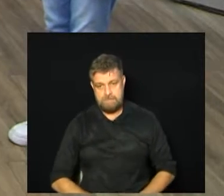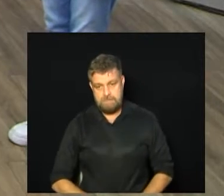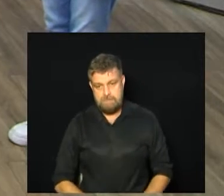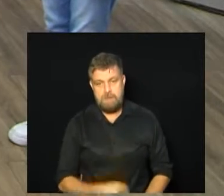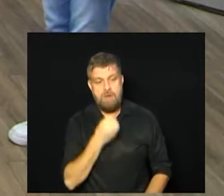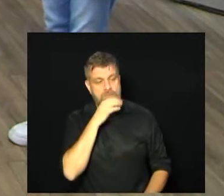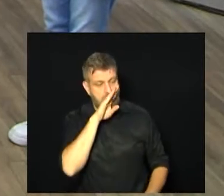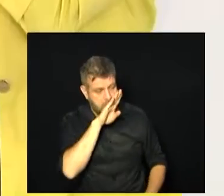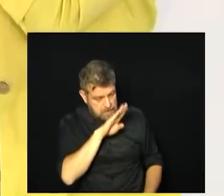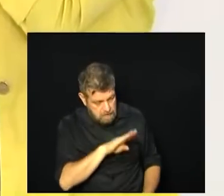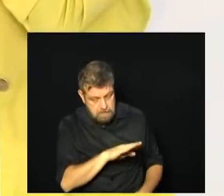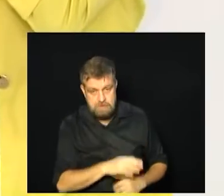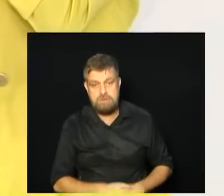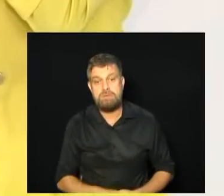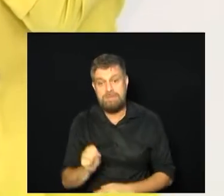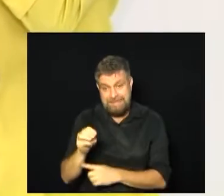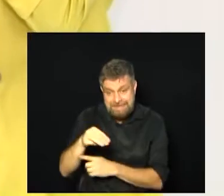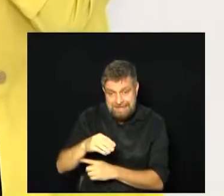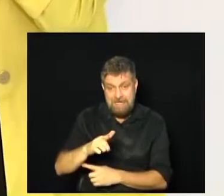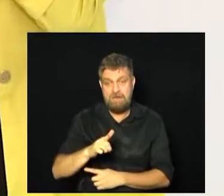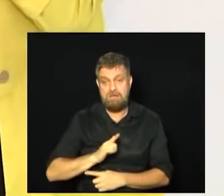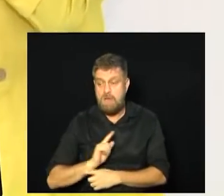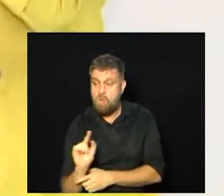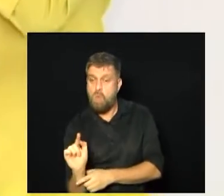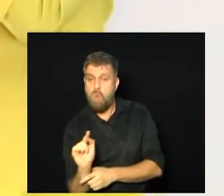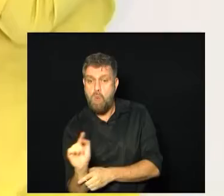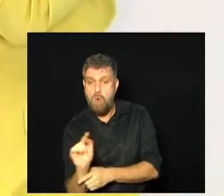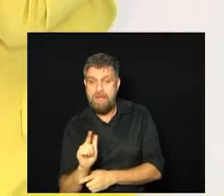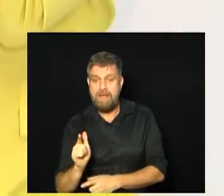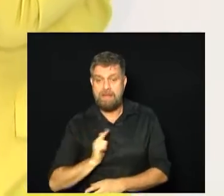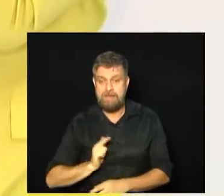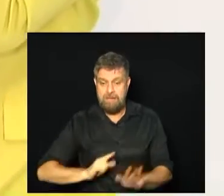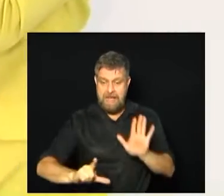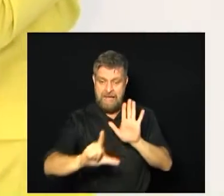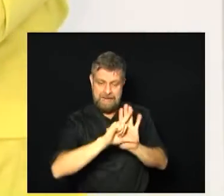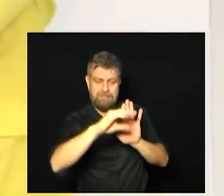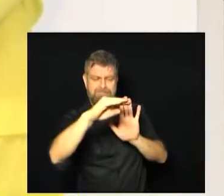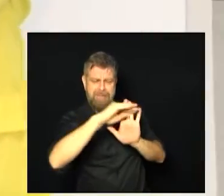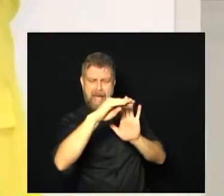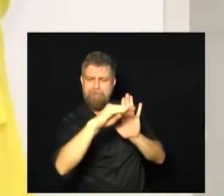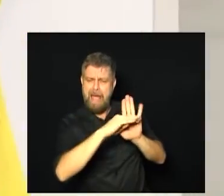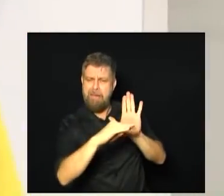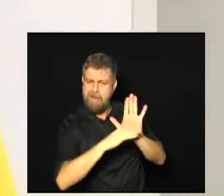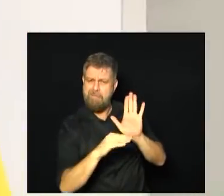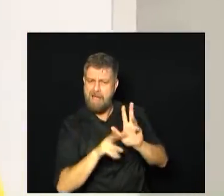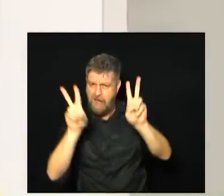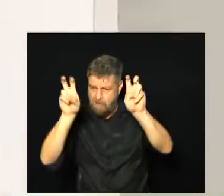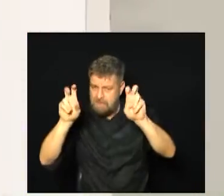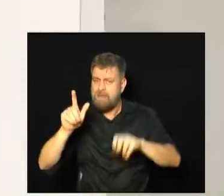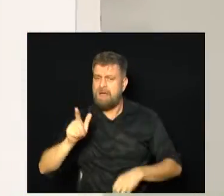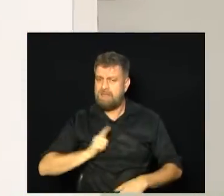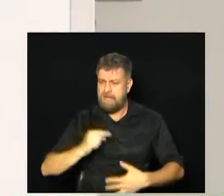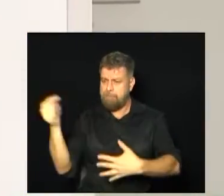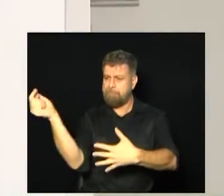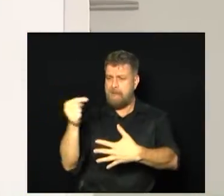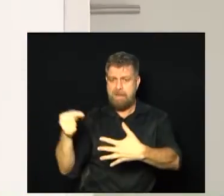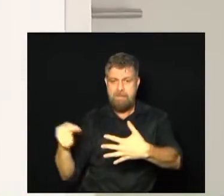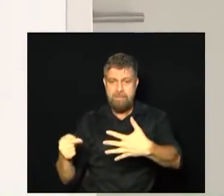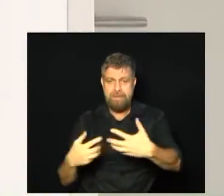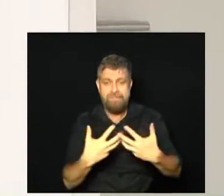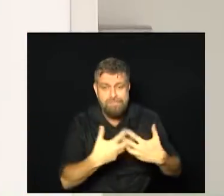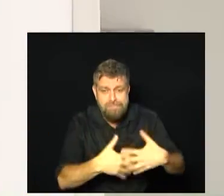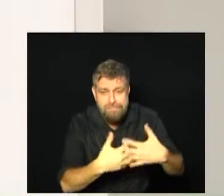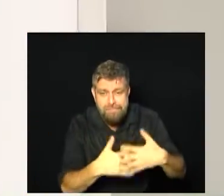Boa tarde. Sim, nós temos inclusive uma boa legislação com relação ao tema. O que falta é a eficácia,